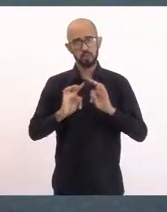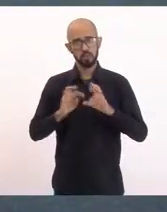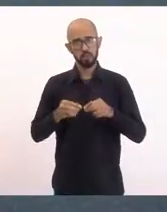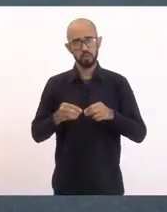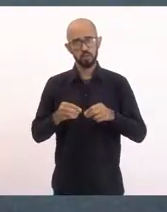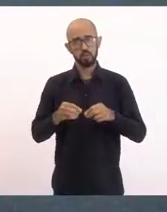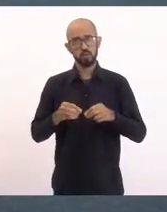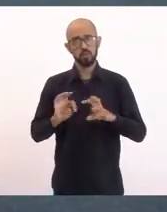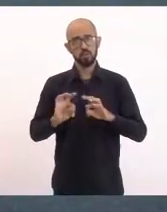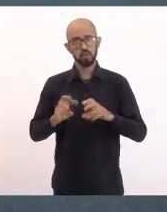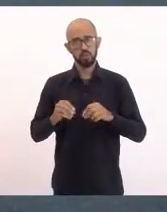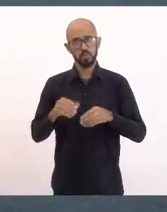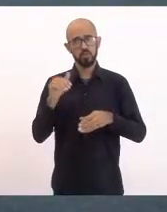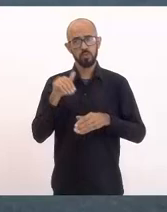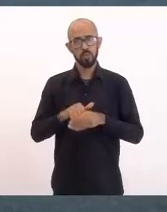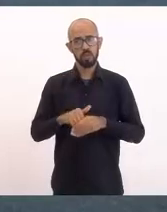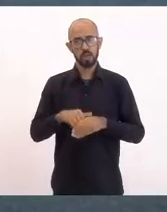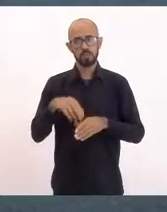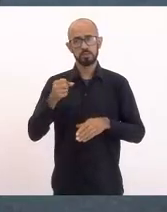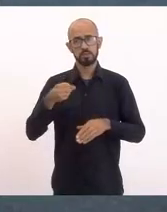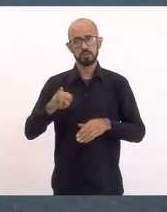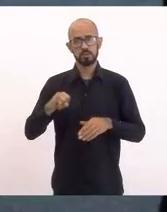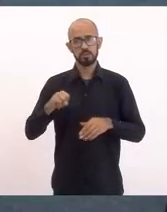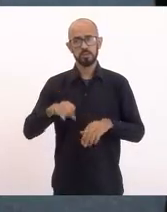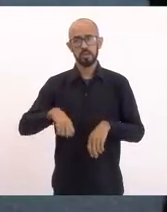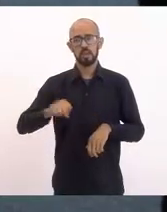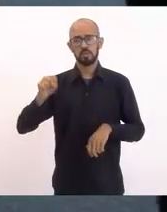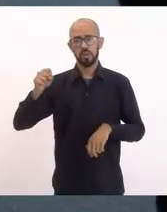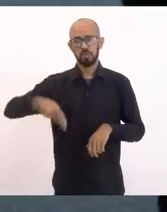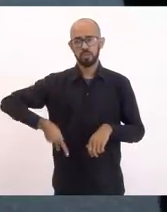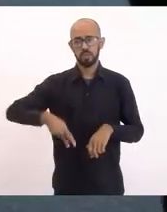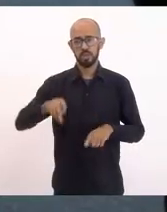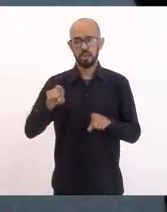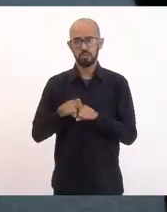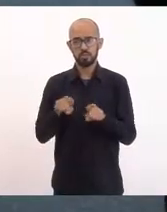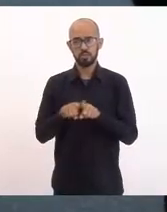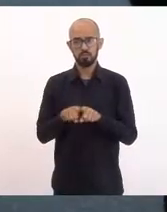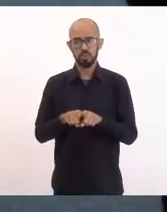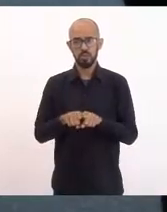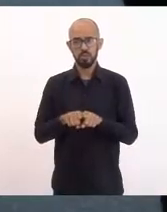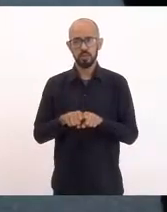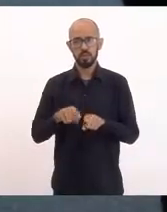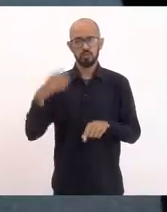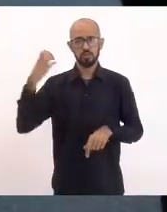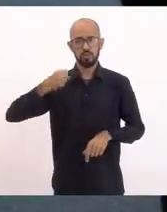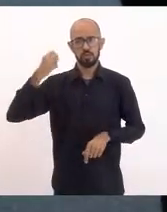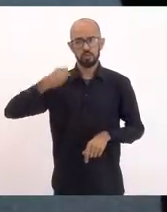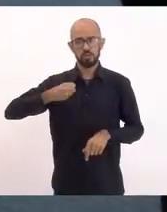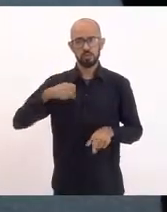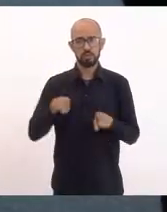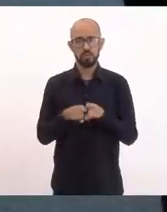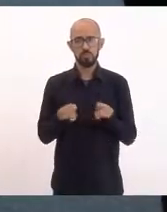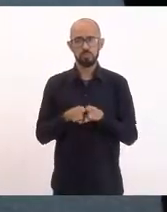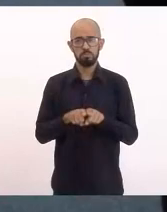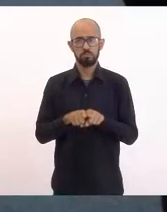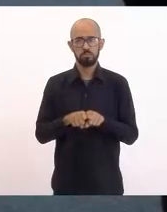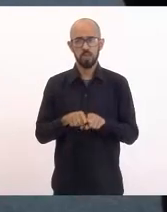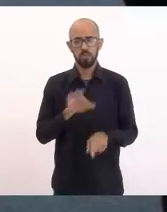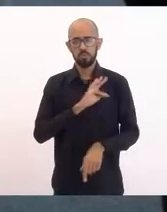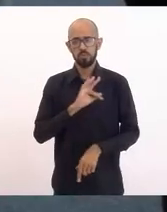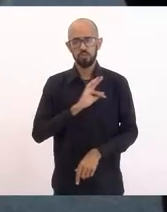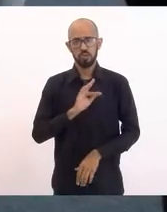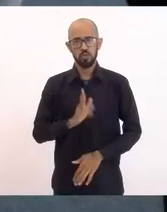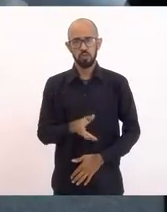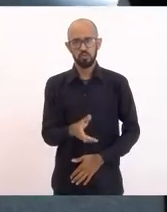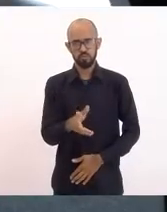vai poder votar, se é inativo, o que, que vai adiantar os inativos, pensionista e o veterano. Essa é a pergunta que a gente tem que falar